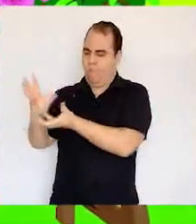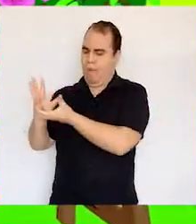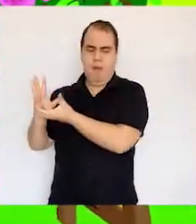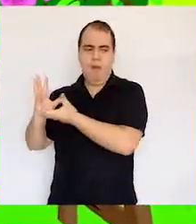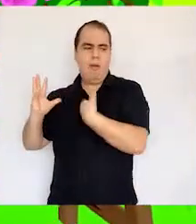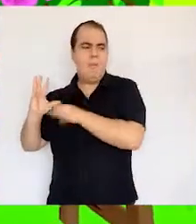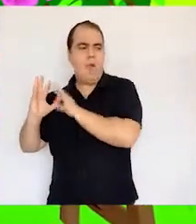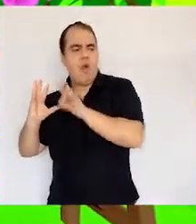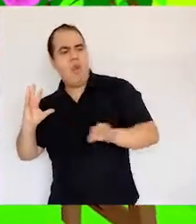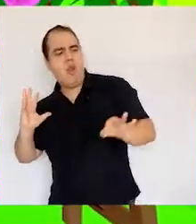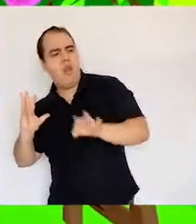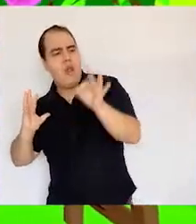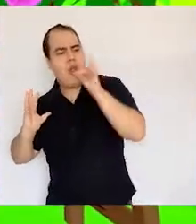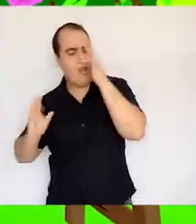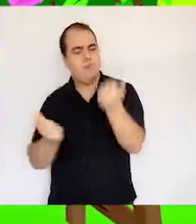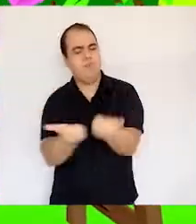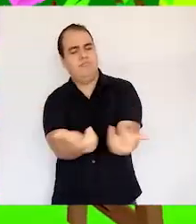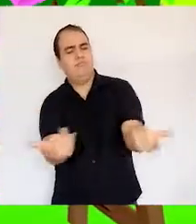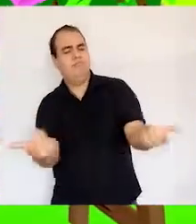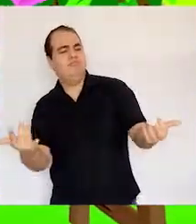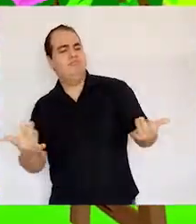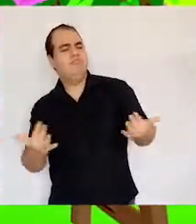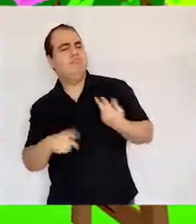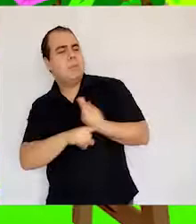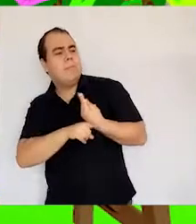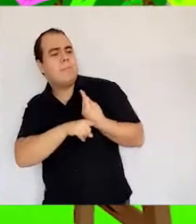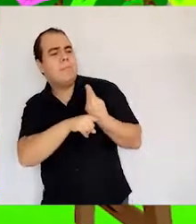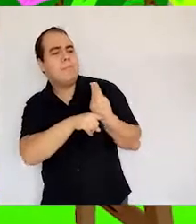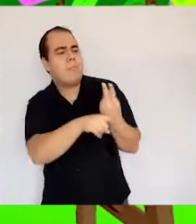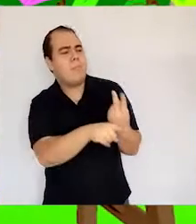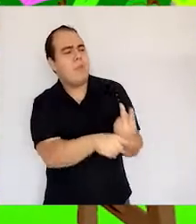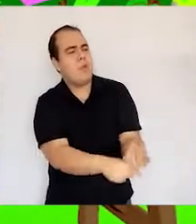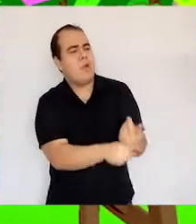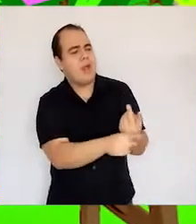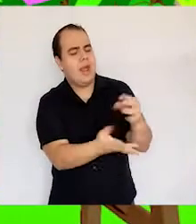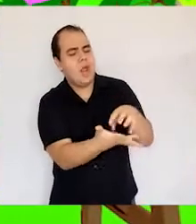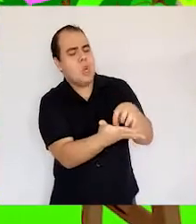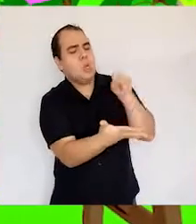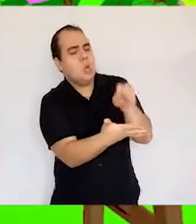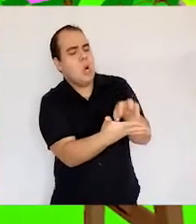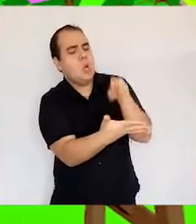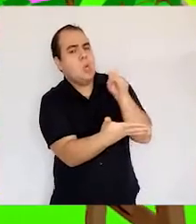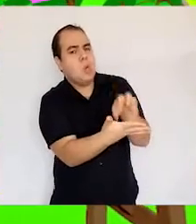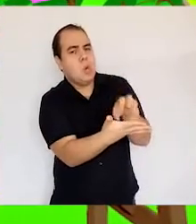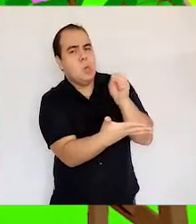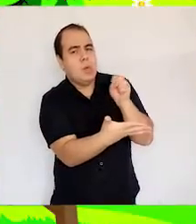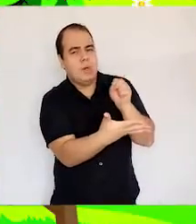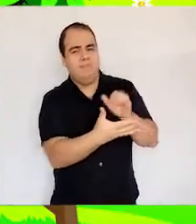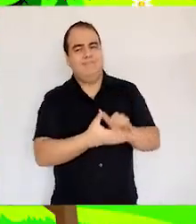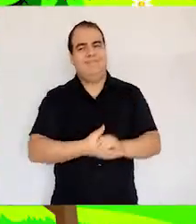em direção aos jardins, em busca de néctar. Muito néctar.